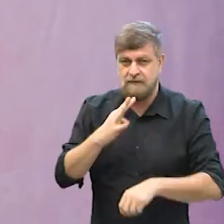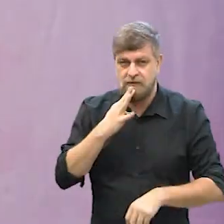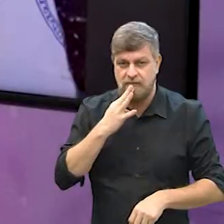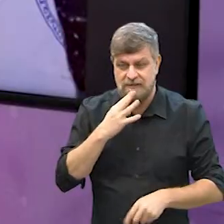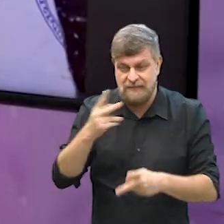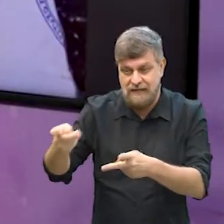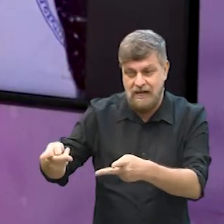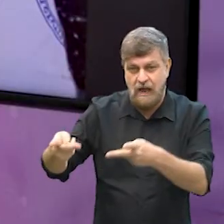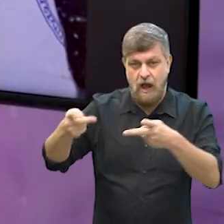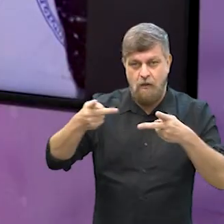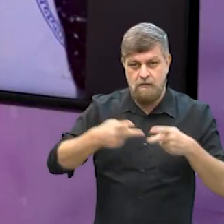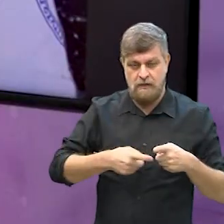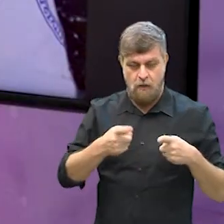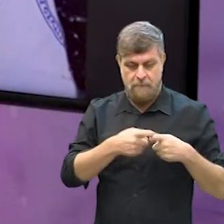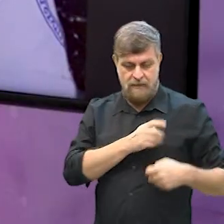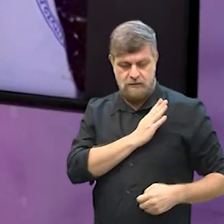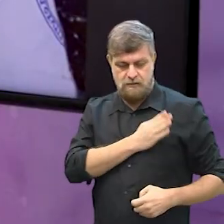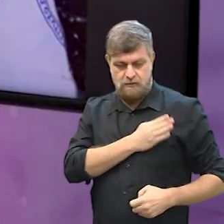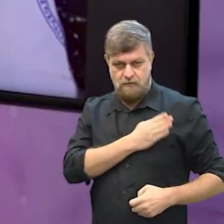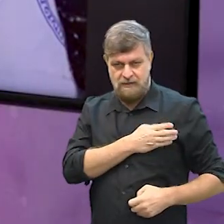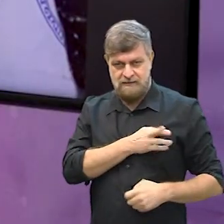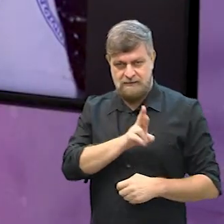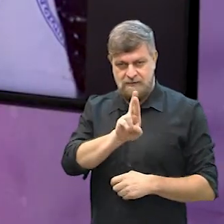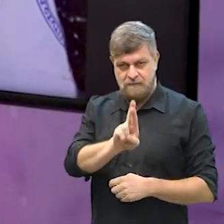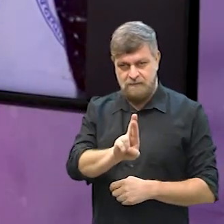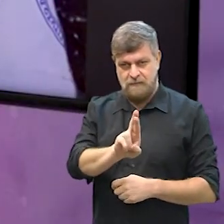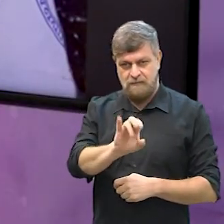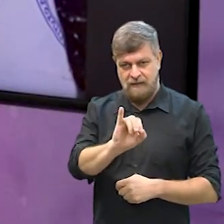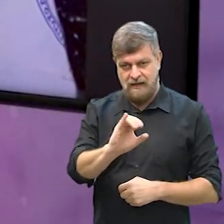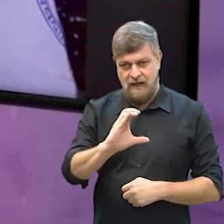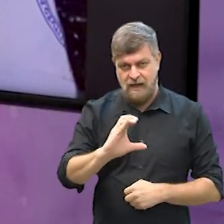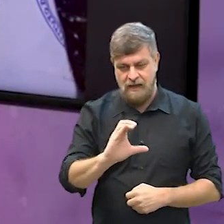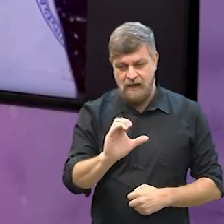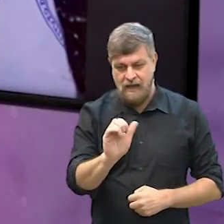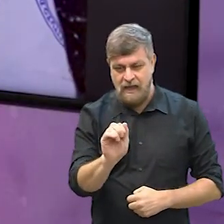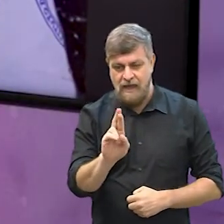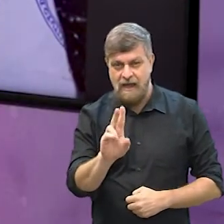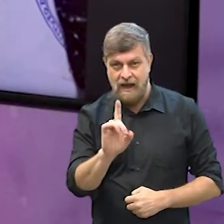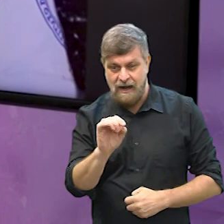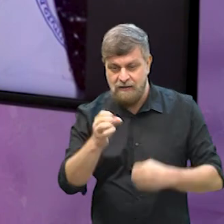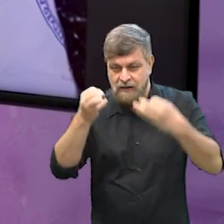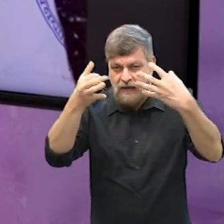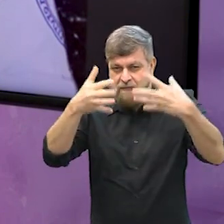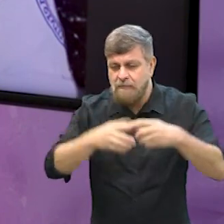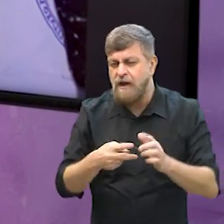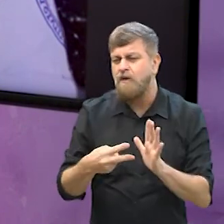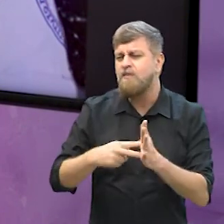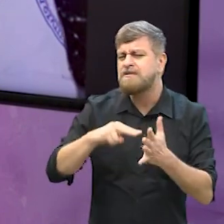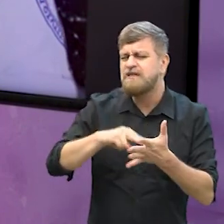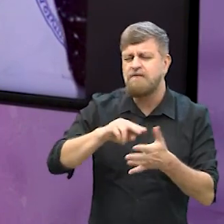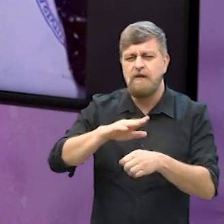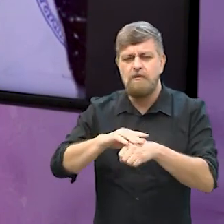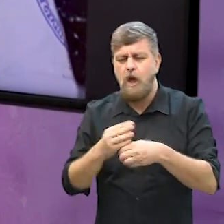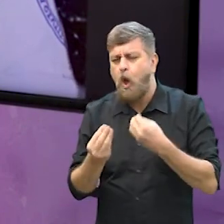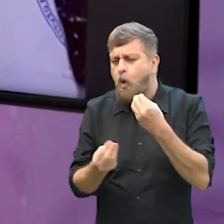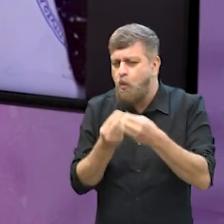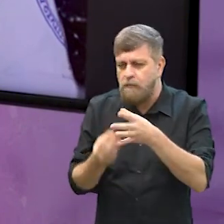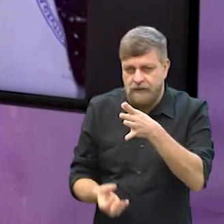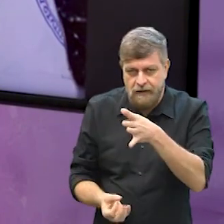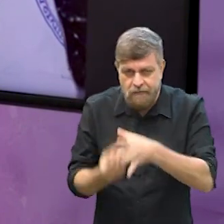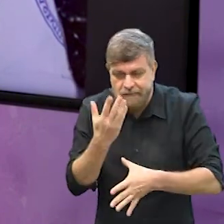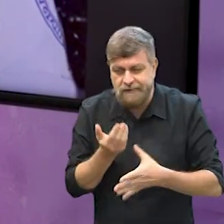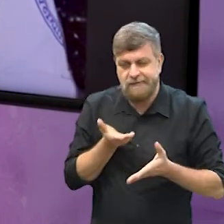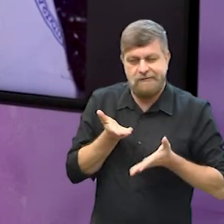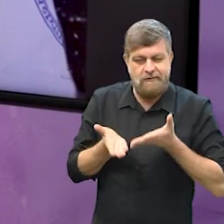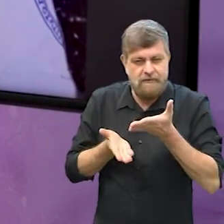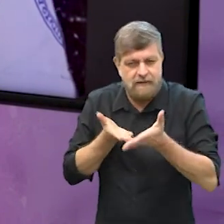convidou o cardiologista Ricardo Pavanello para falar sobre hipertensão pulmonar, o que é, como que acontece, tratamento,